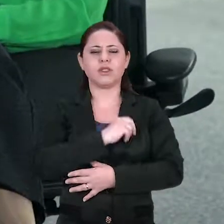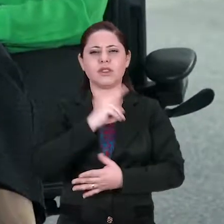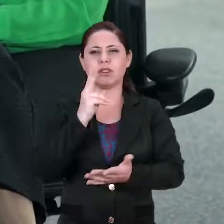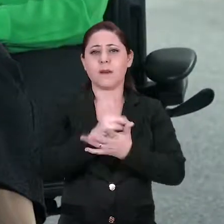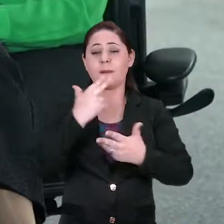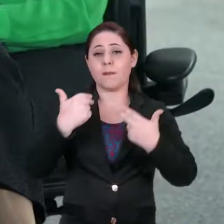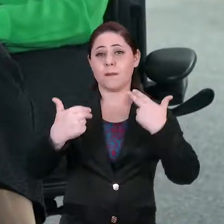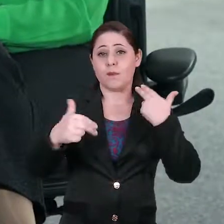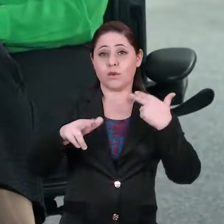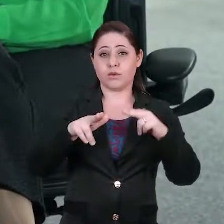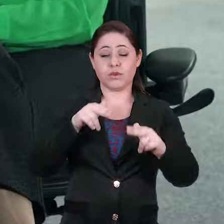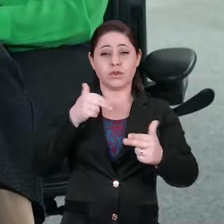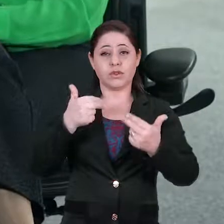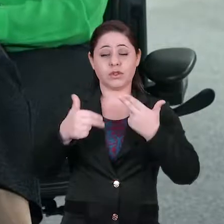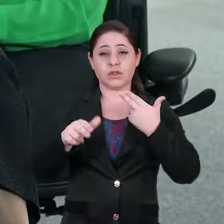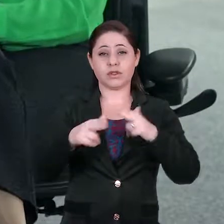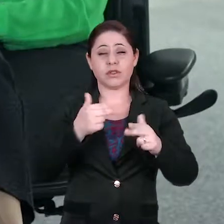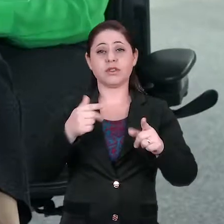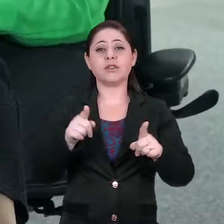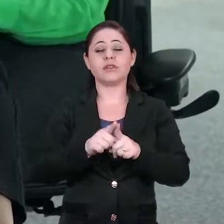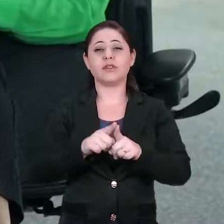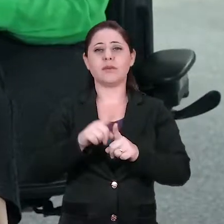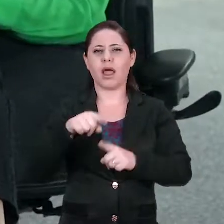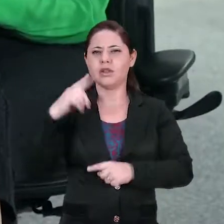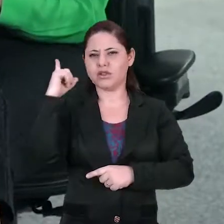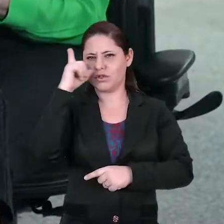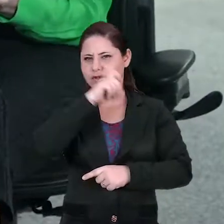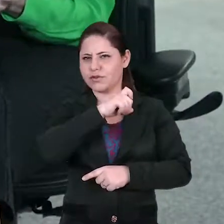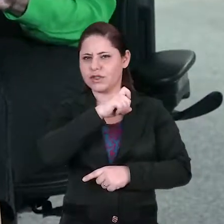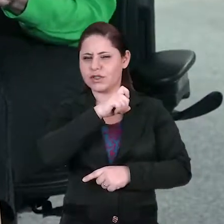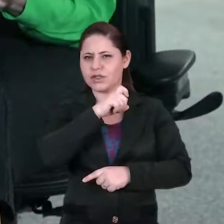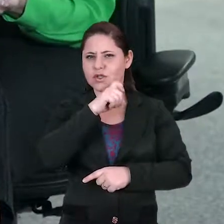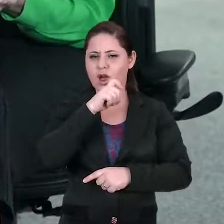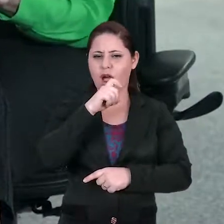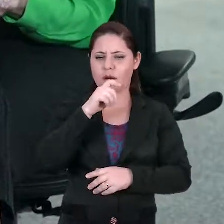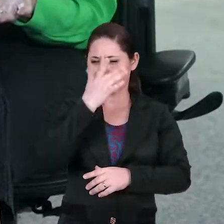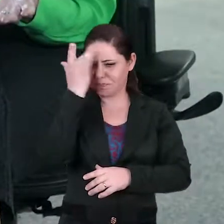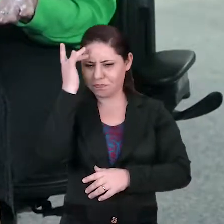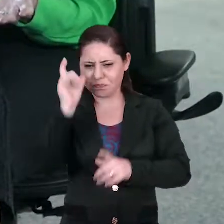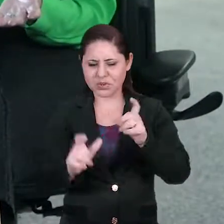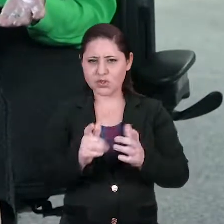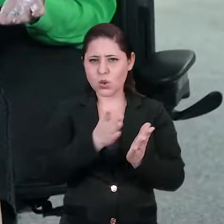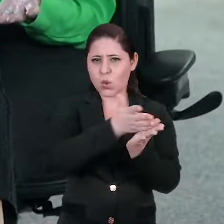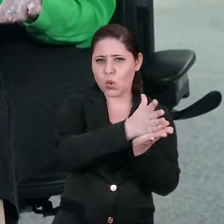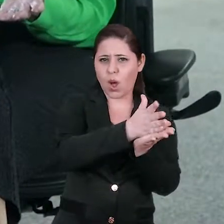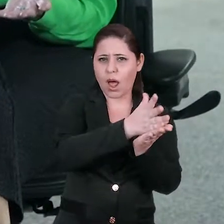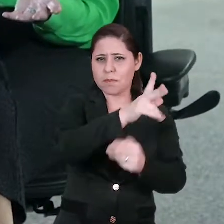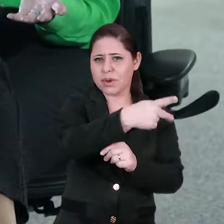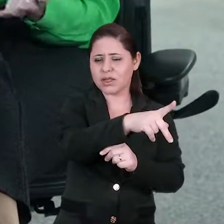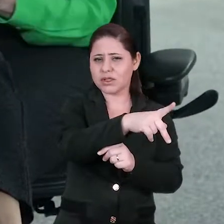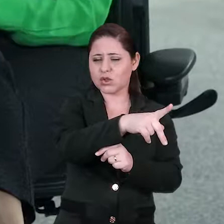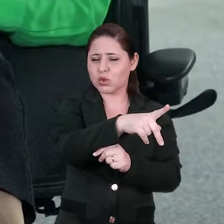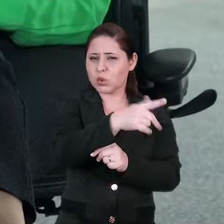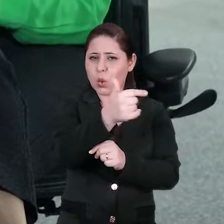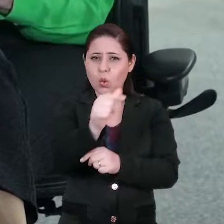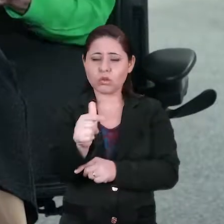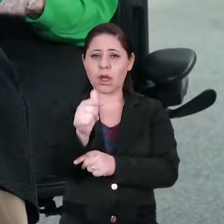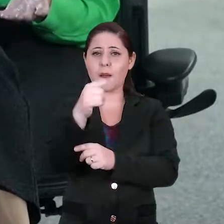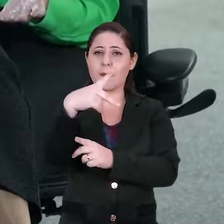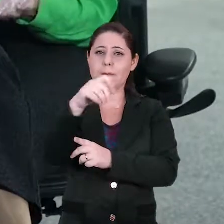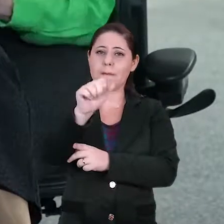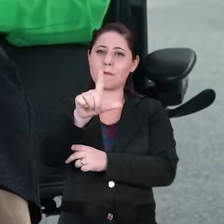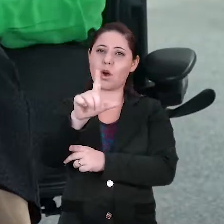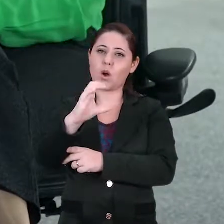eu sempre gostei muito de música. E é difícil alguém da fronteira não gostar. Mas é um de uma privilégio, polca, né? Ou